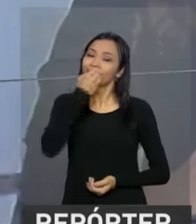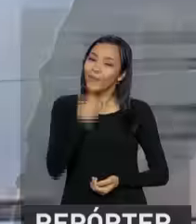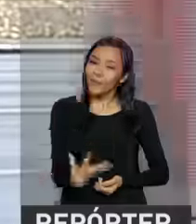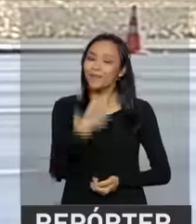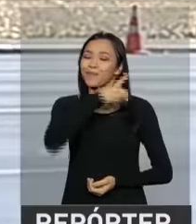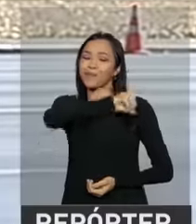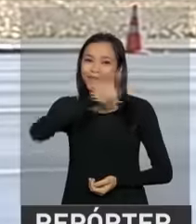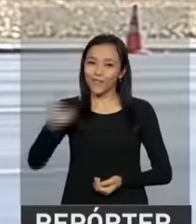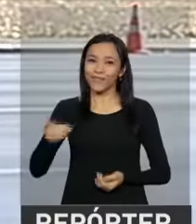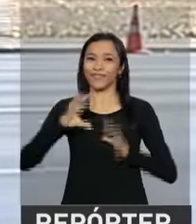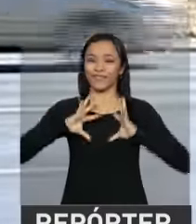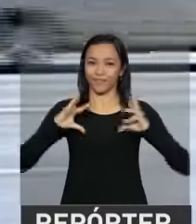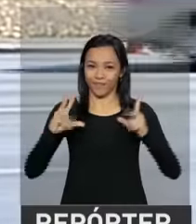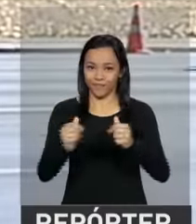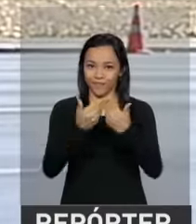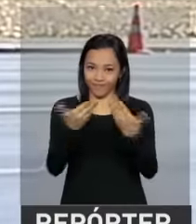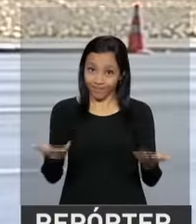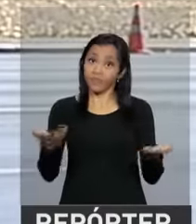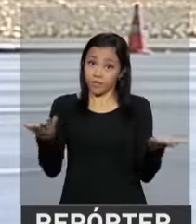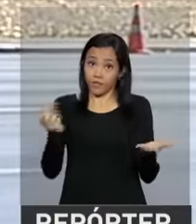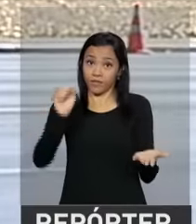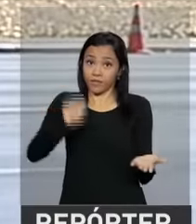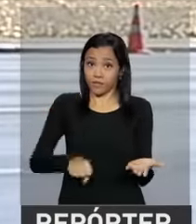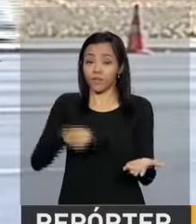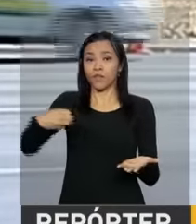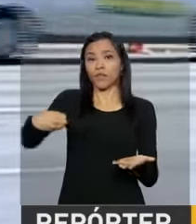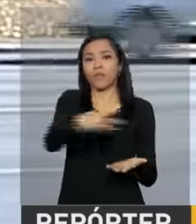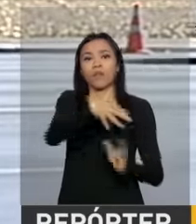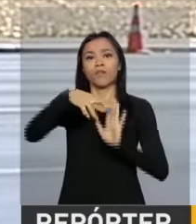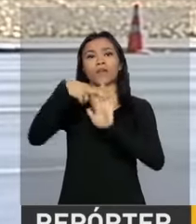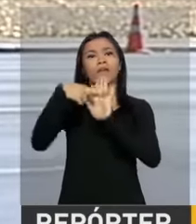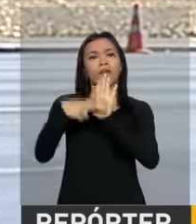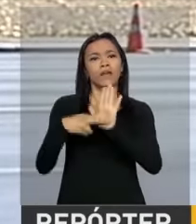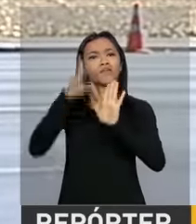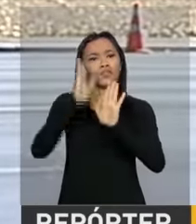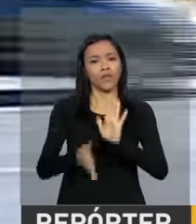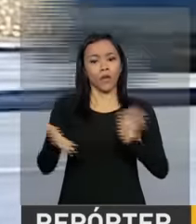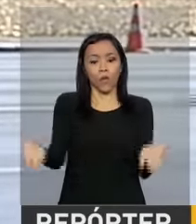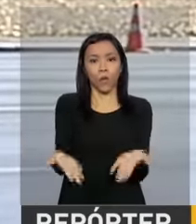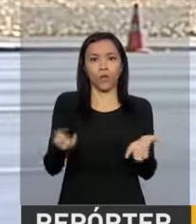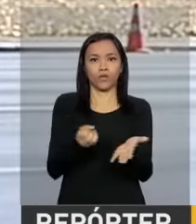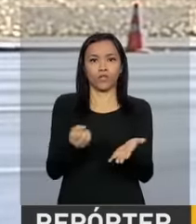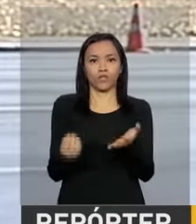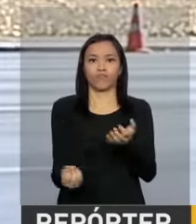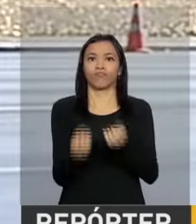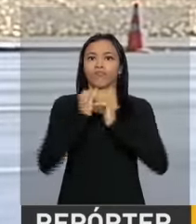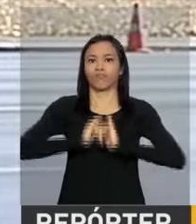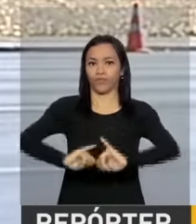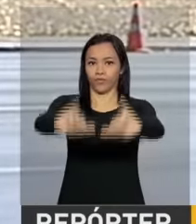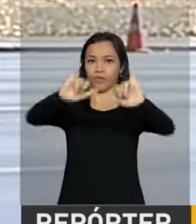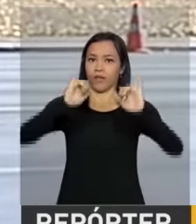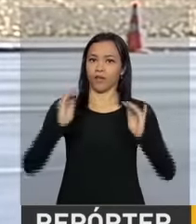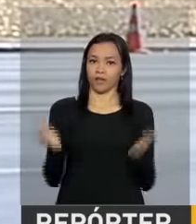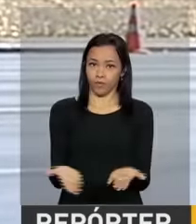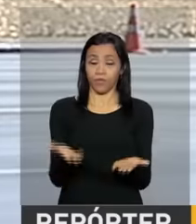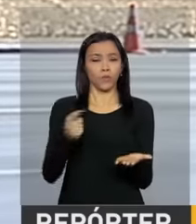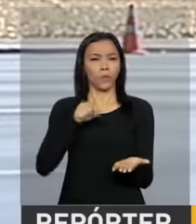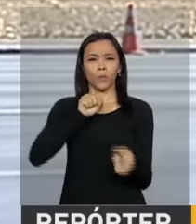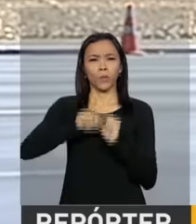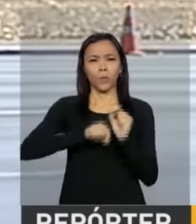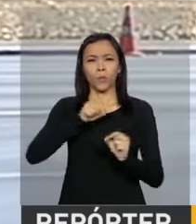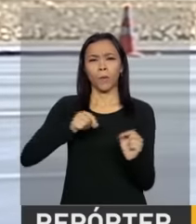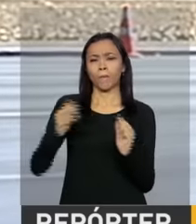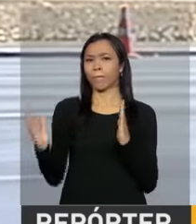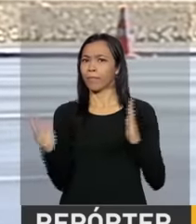Renata Um bom dia a todos É isso mesmo a nova regra e foi publicada hoje no Diário Oficial e ela estabelece um prazo para o